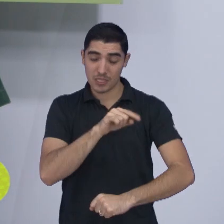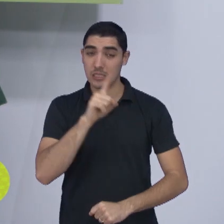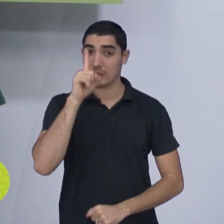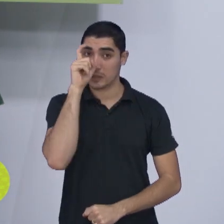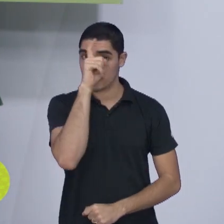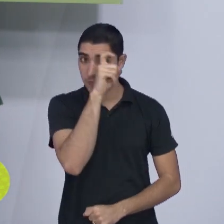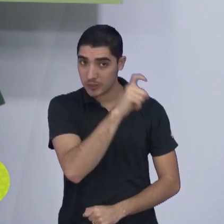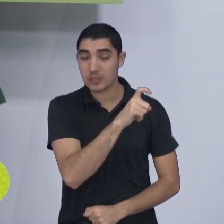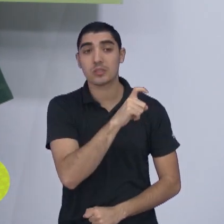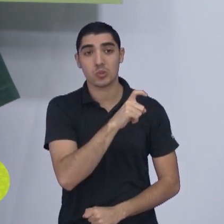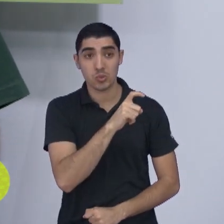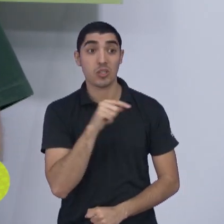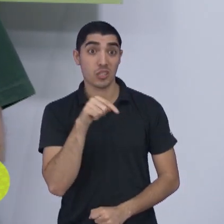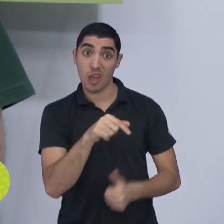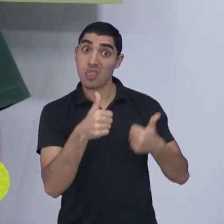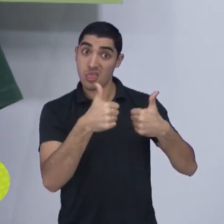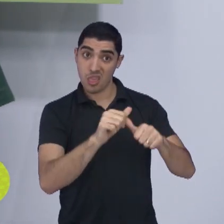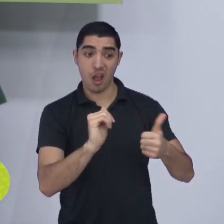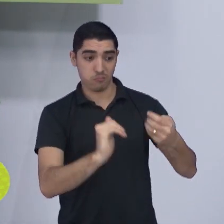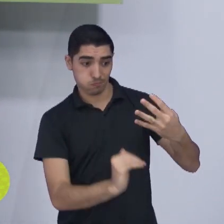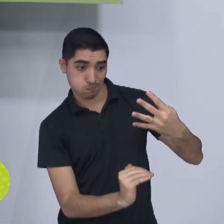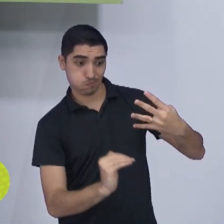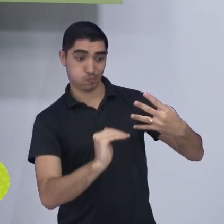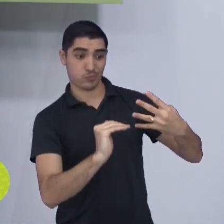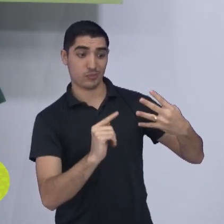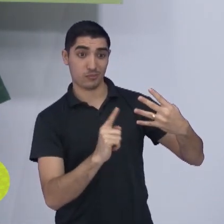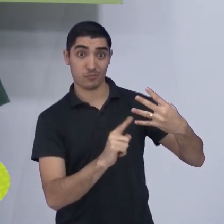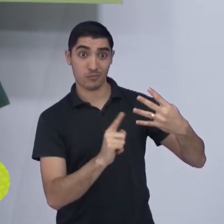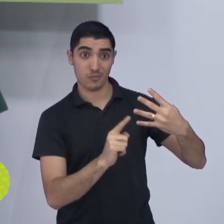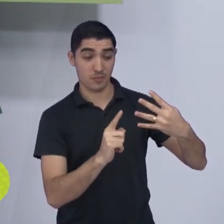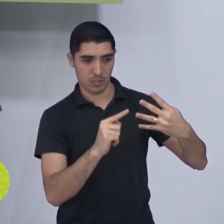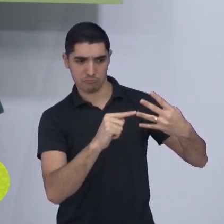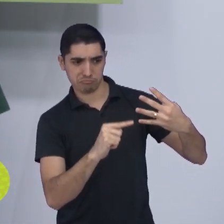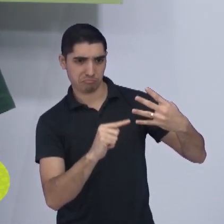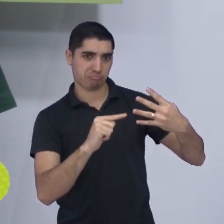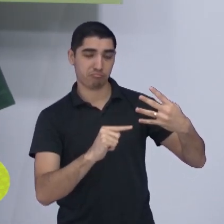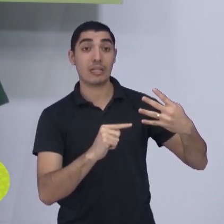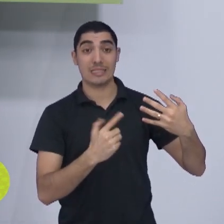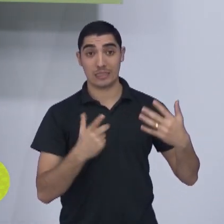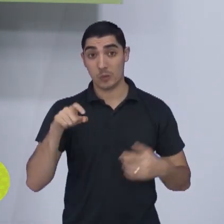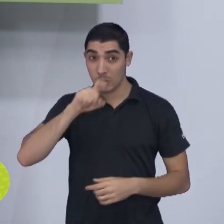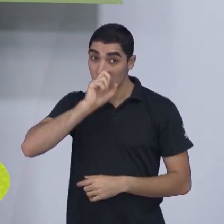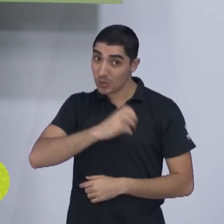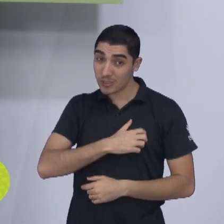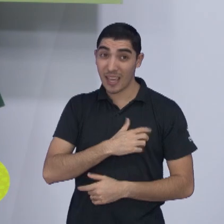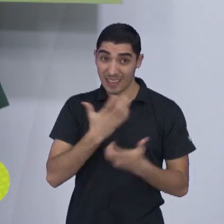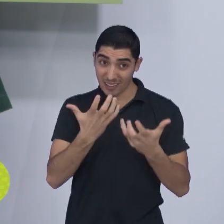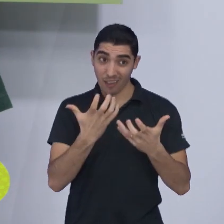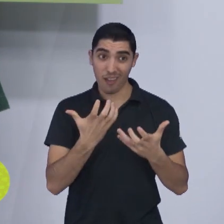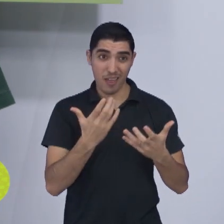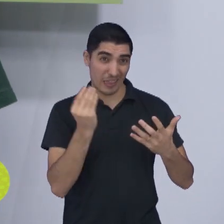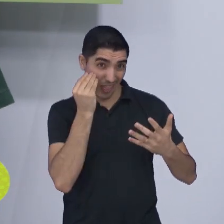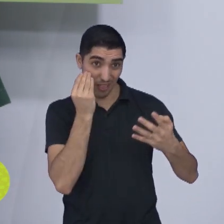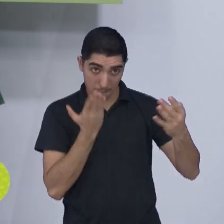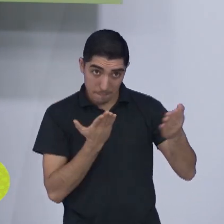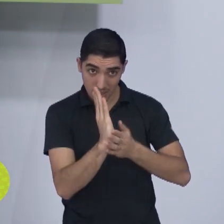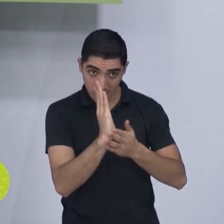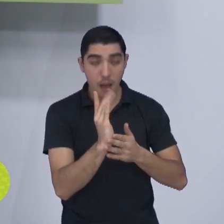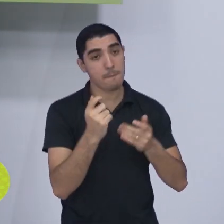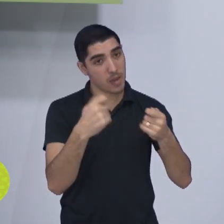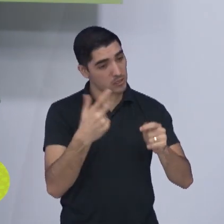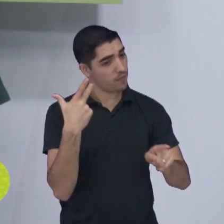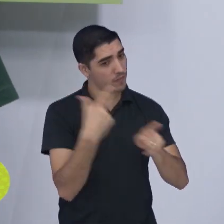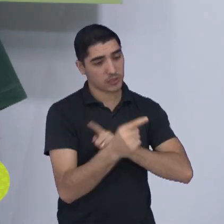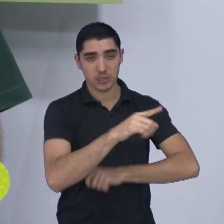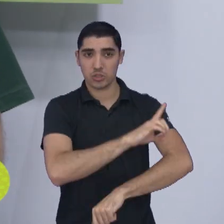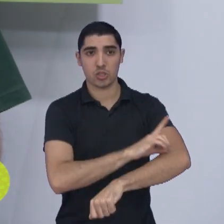complicado, está lá brigando na parte de cima da tabela, e o São José, para entrar nessa parte de cima, precisa vencer, precisa fazer os pontos em casa que